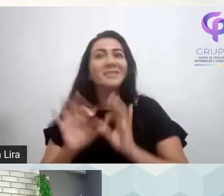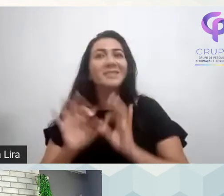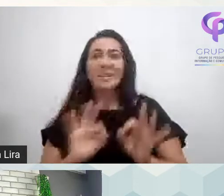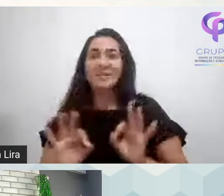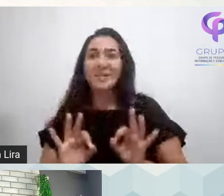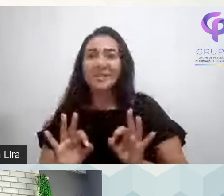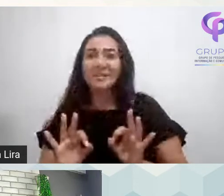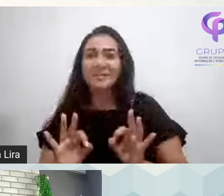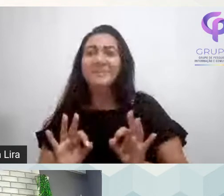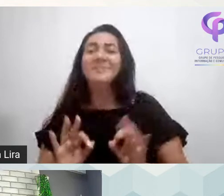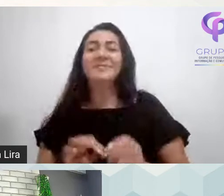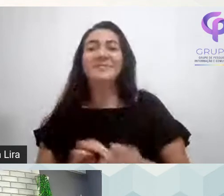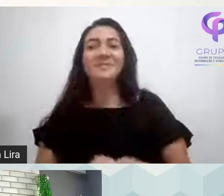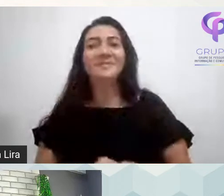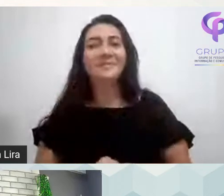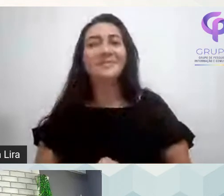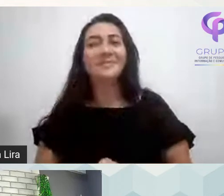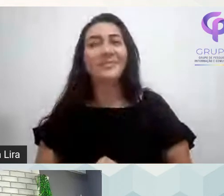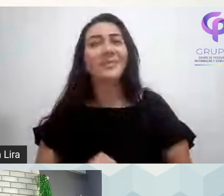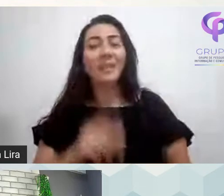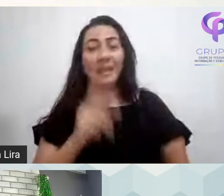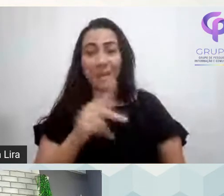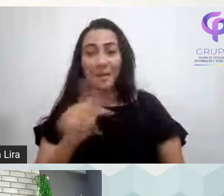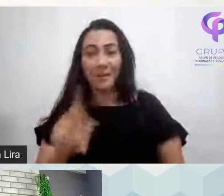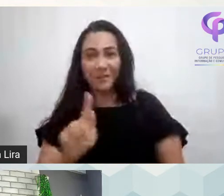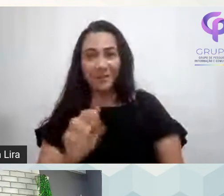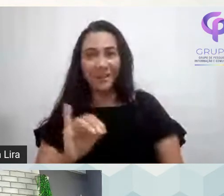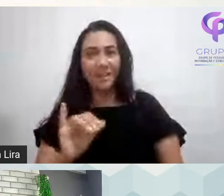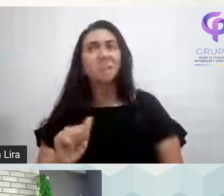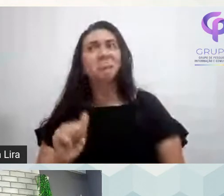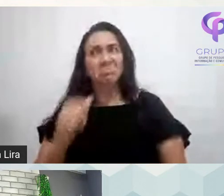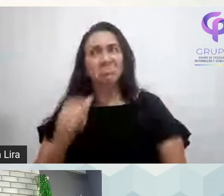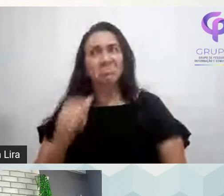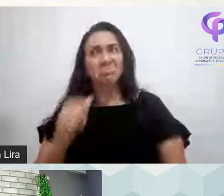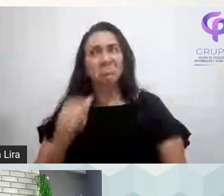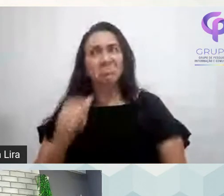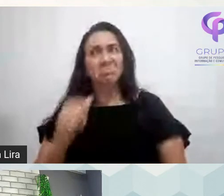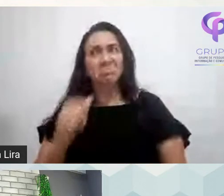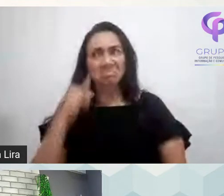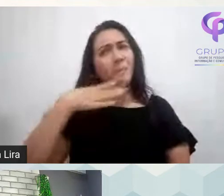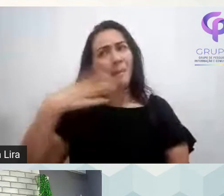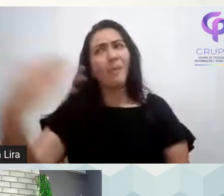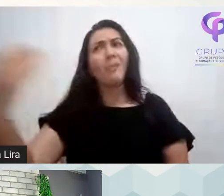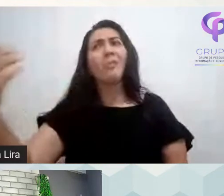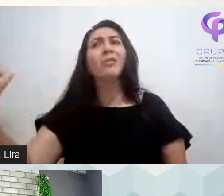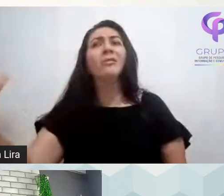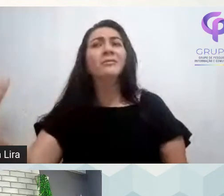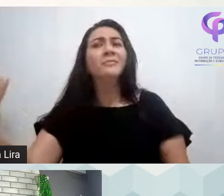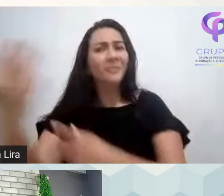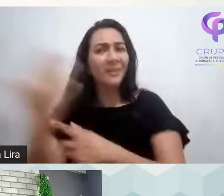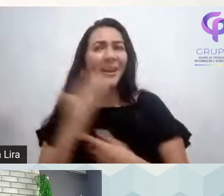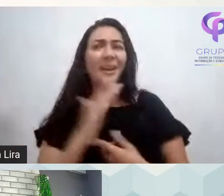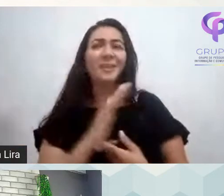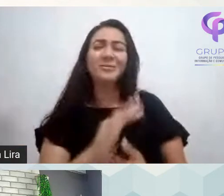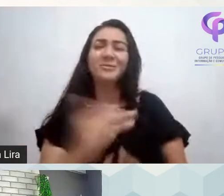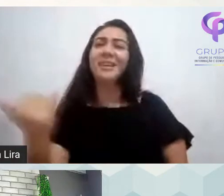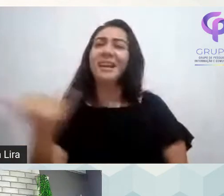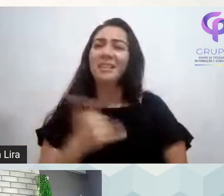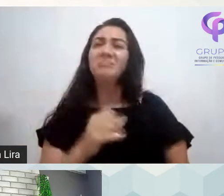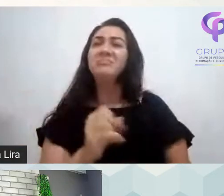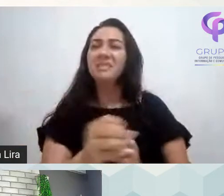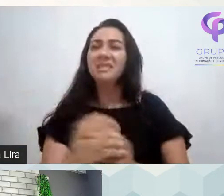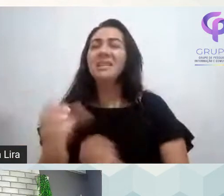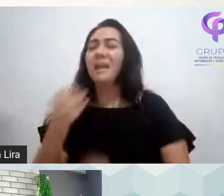dica valiosa, hein, gente? Se aí a gente vai ao encontro da necessidade da empresa, não é? Que a empresa